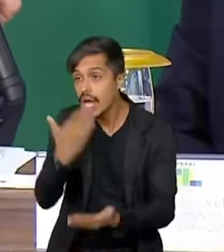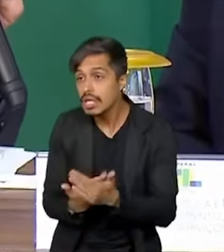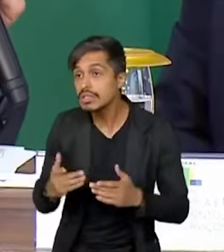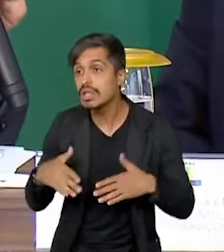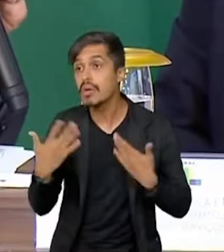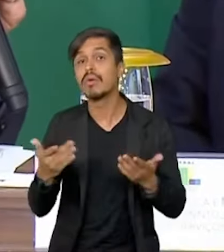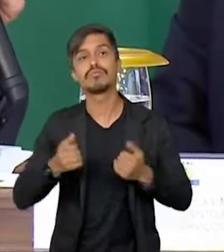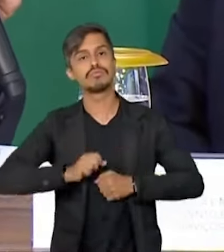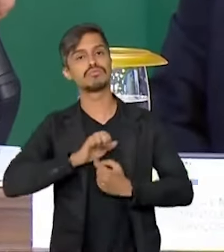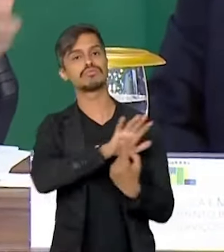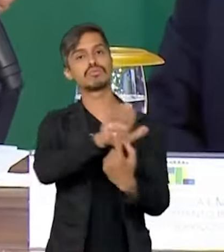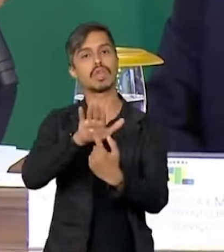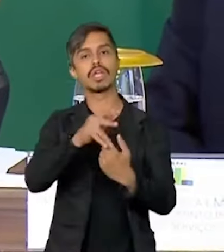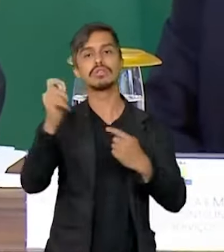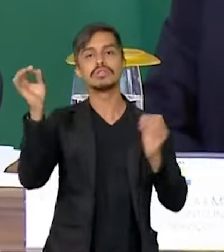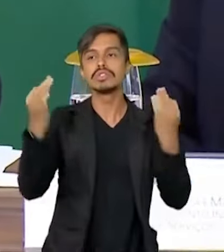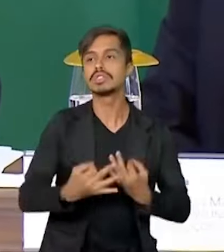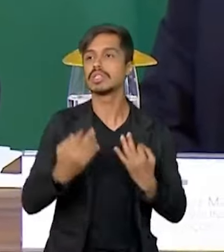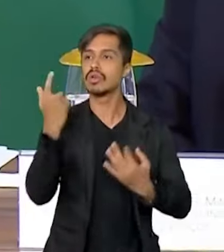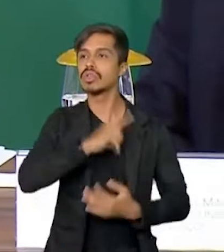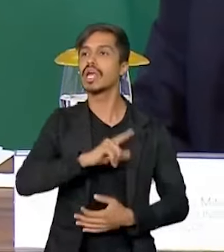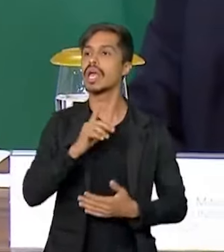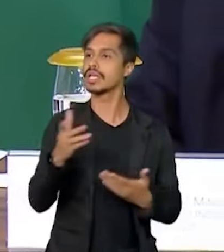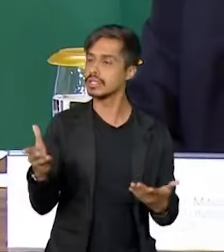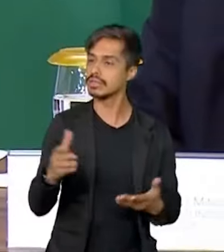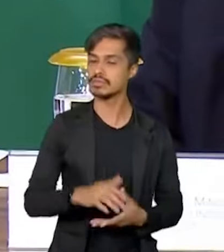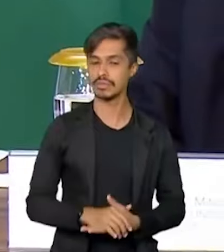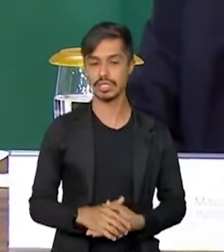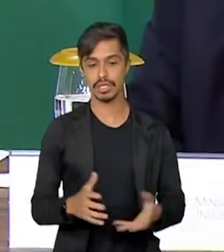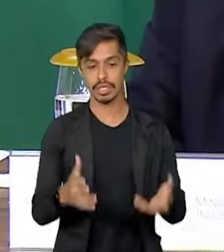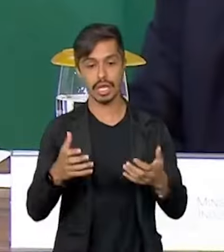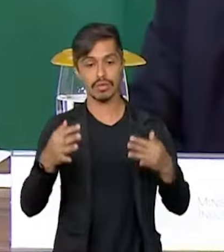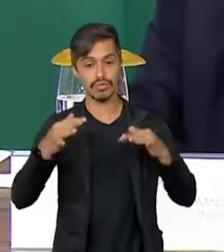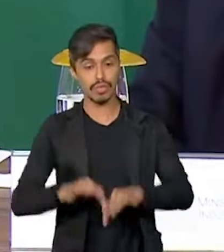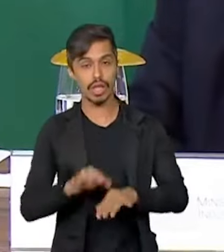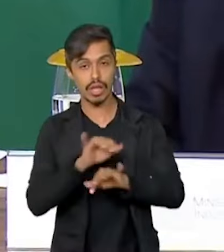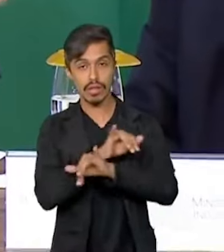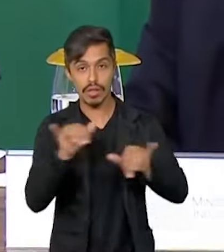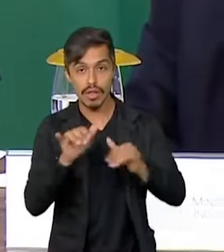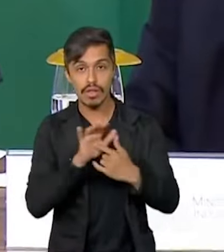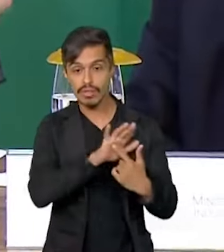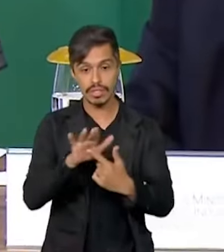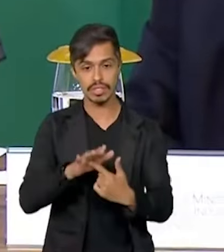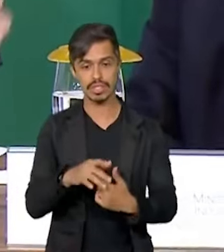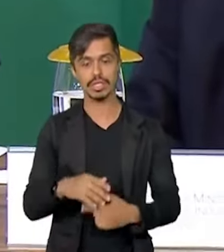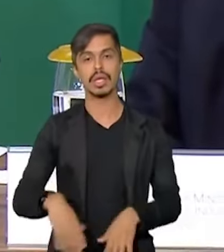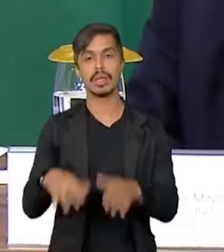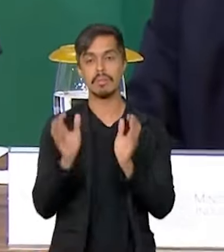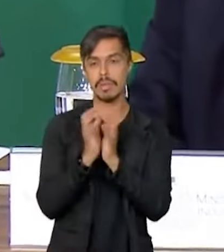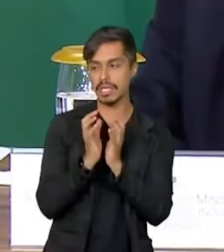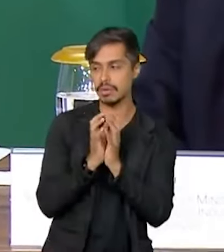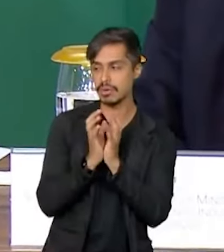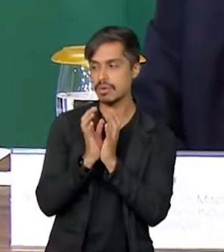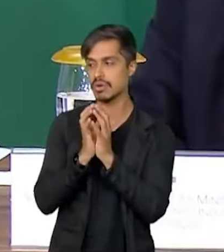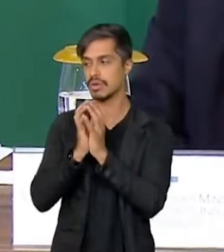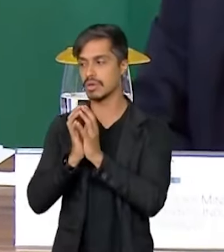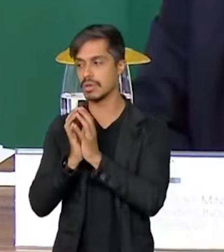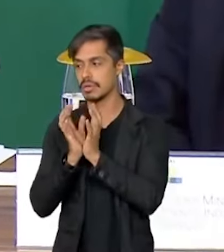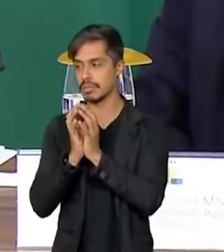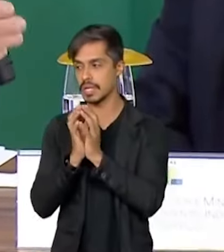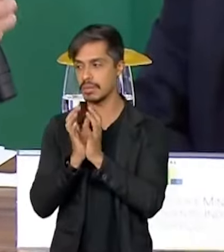você passa para as pessoas a certeza de que vai acontecer. Então, eu quero terminar dizendo para vocês, apesar de Pernambuco não ter nenhum time na Série